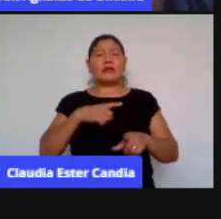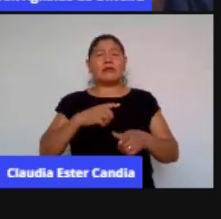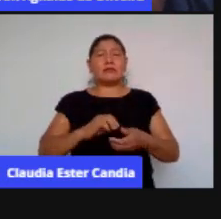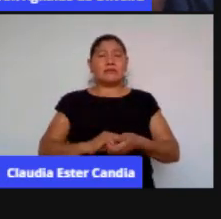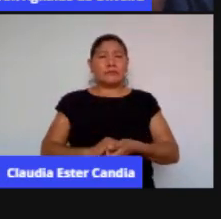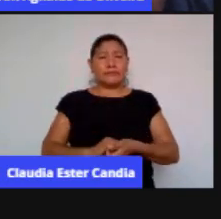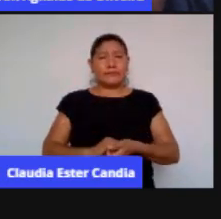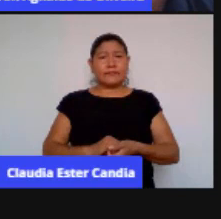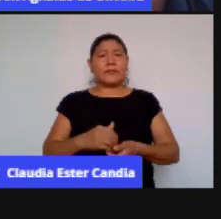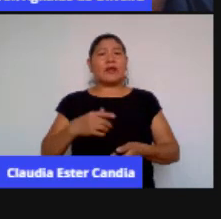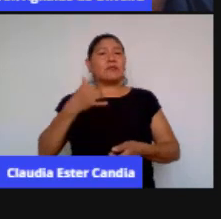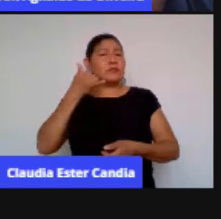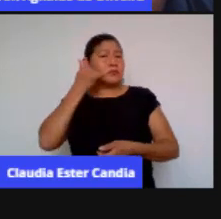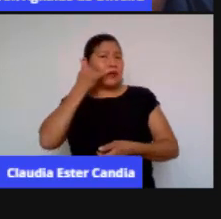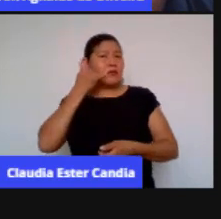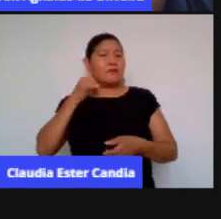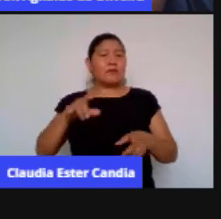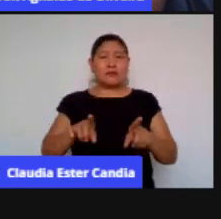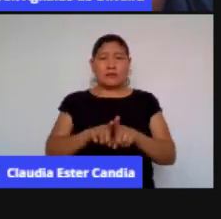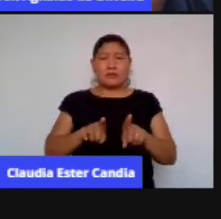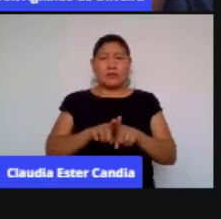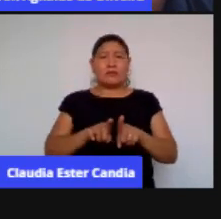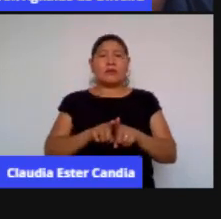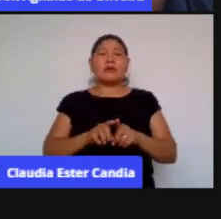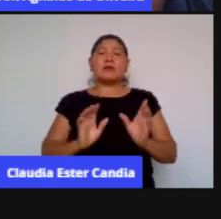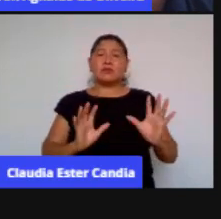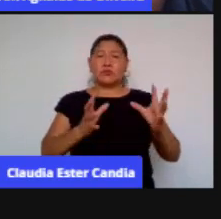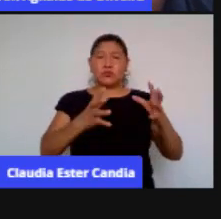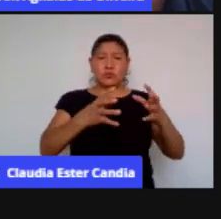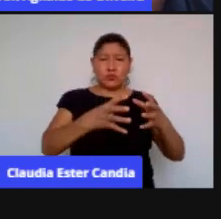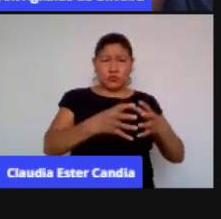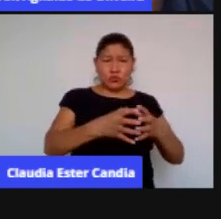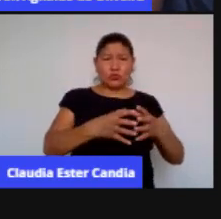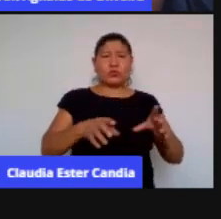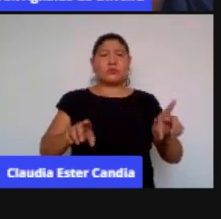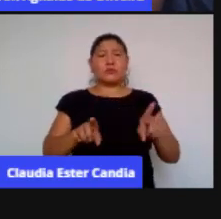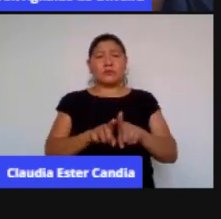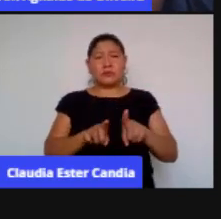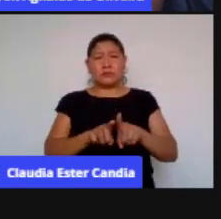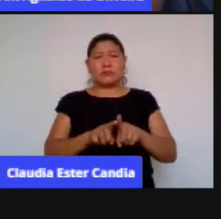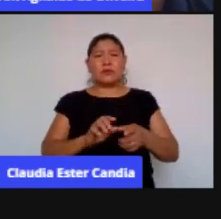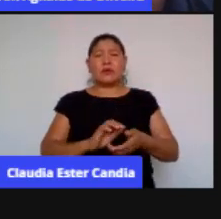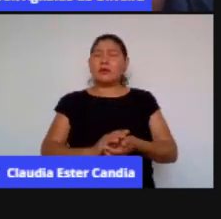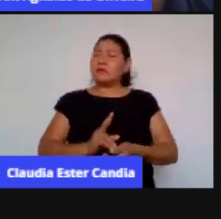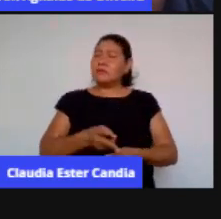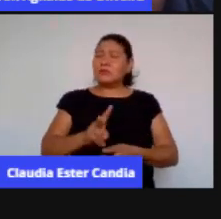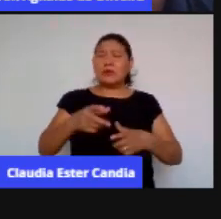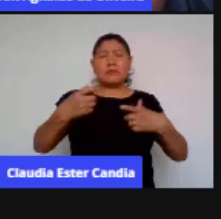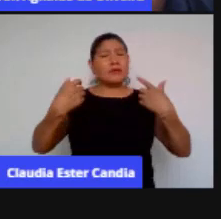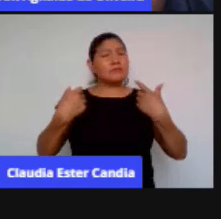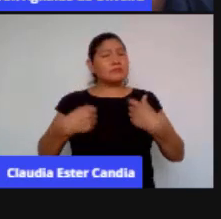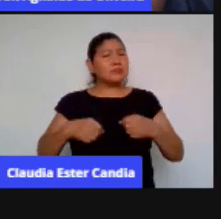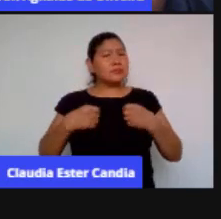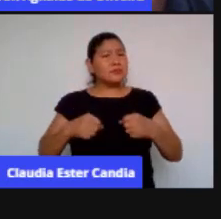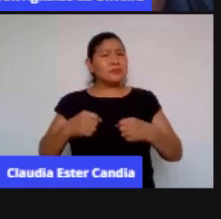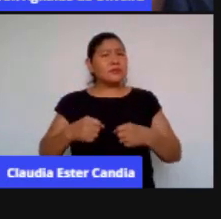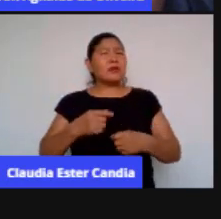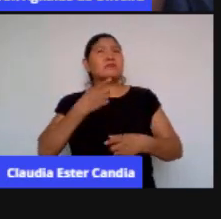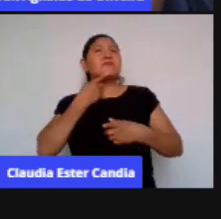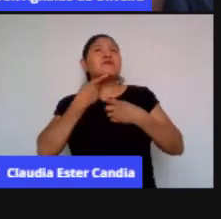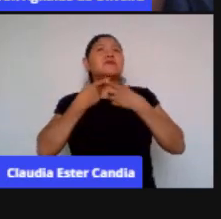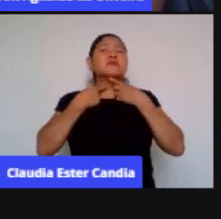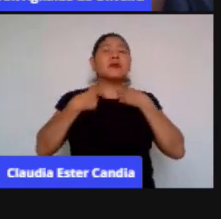matematicacmed.blogspot.com.br, o telefone da GFEM, que é o 2020-3844. Sempre que necessário, sempre que sentir